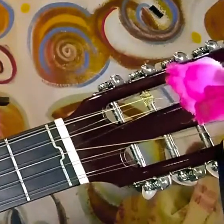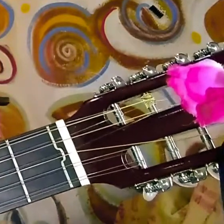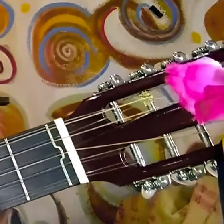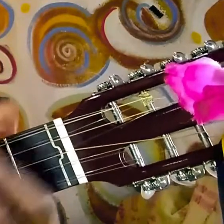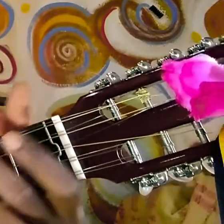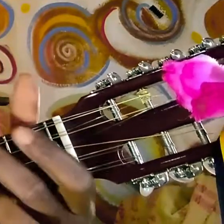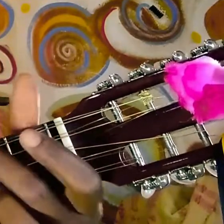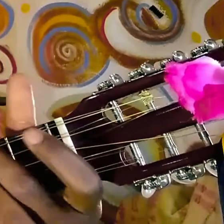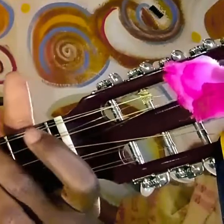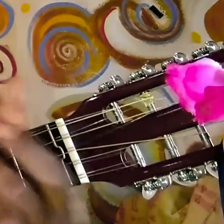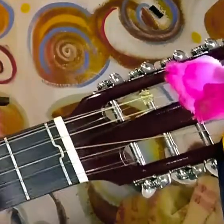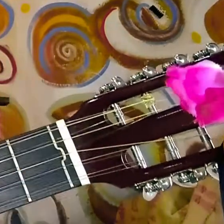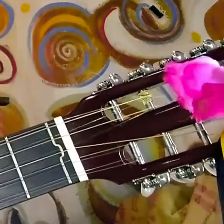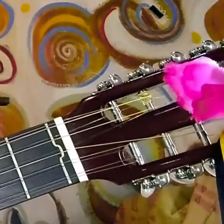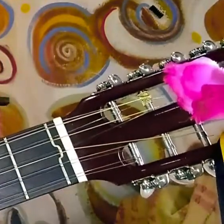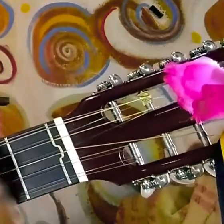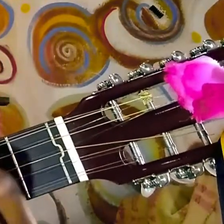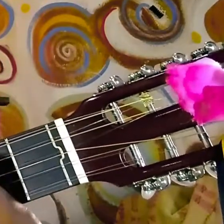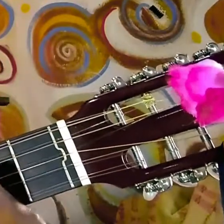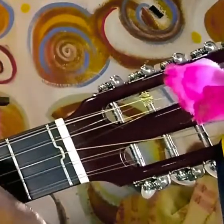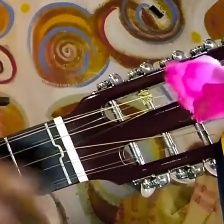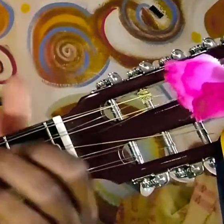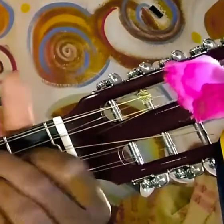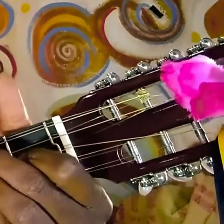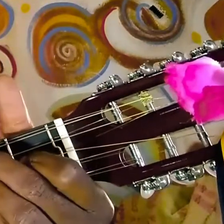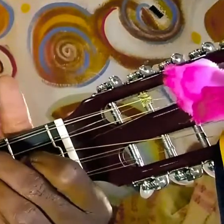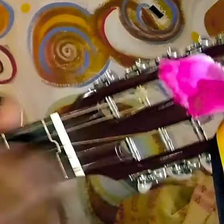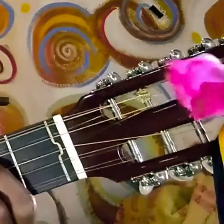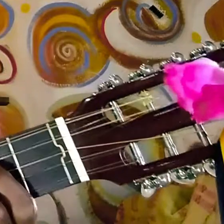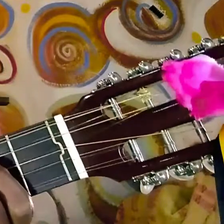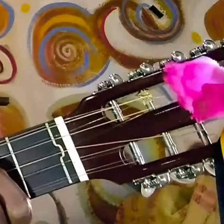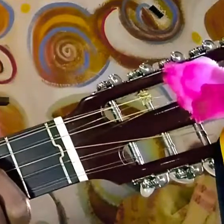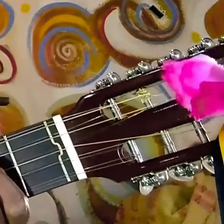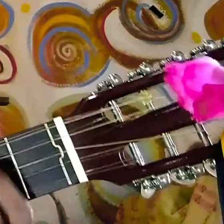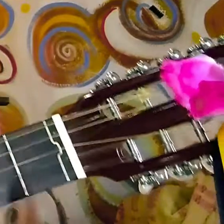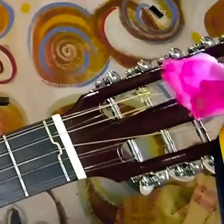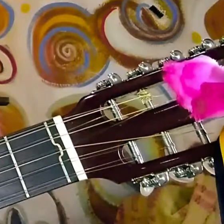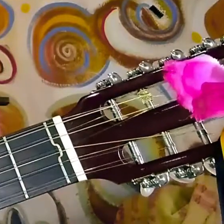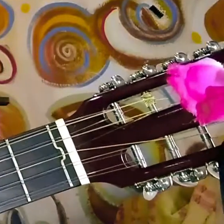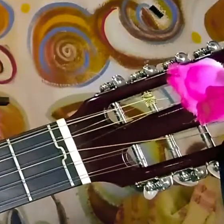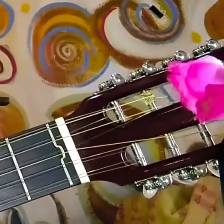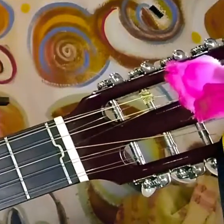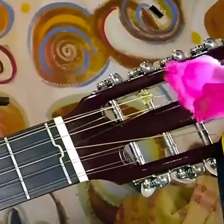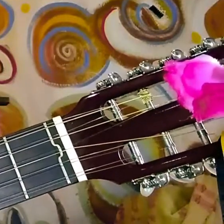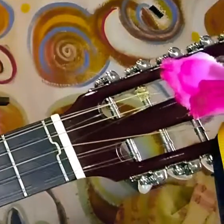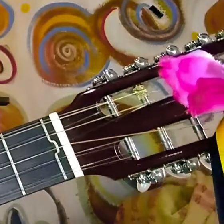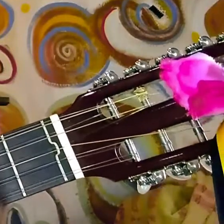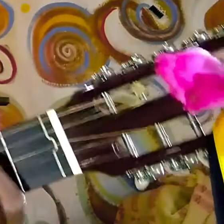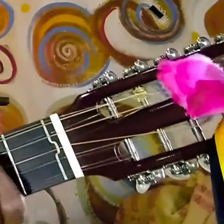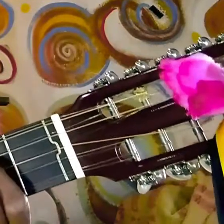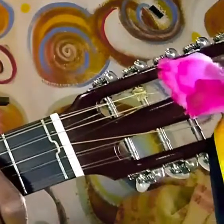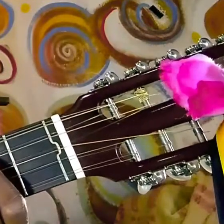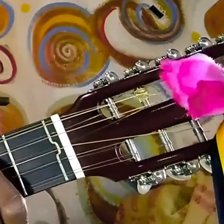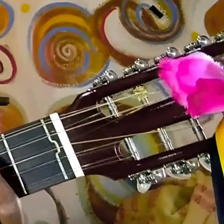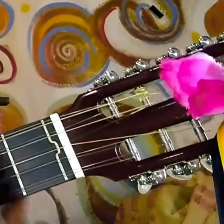ou seja os pretensos mago aqui seguir mais pela aqui